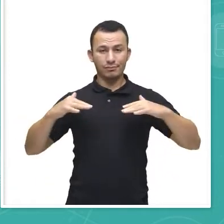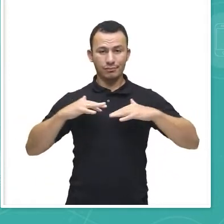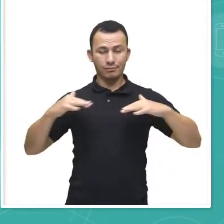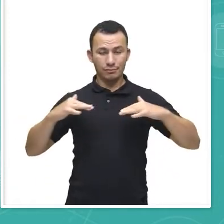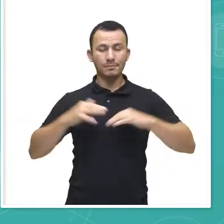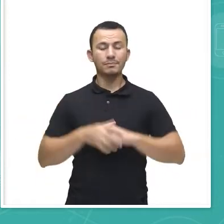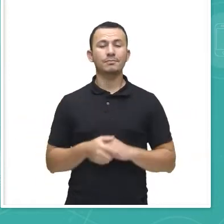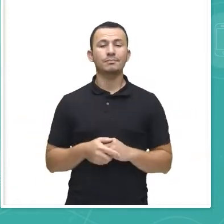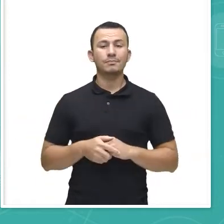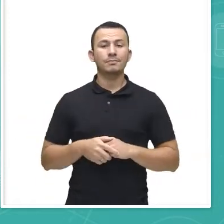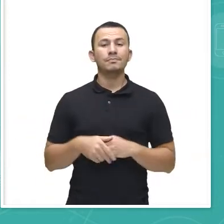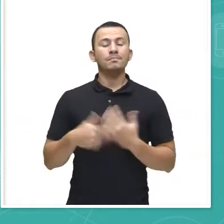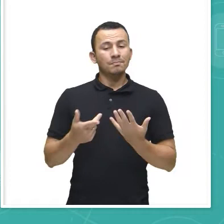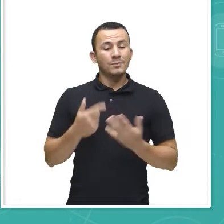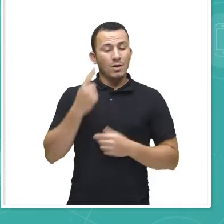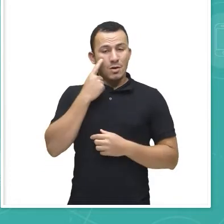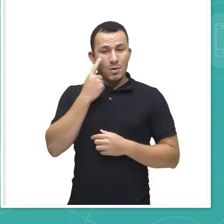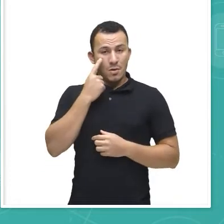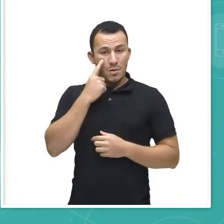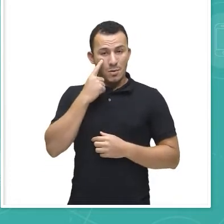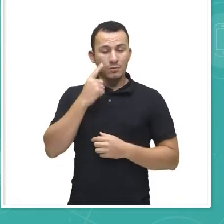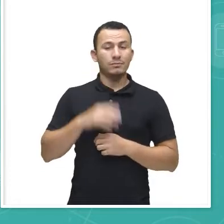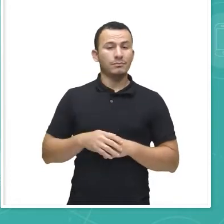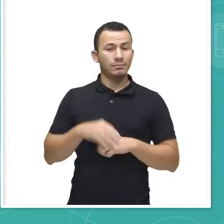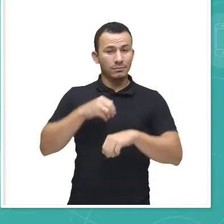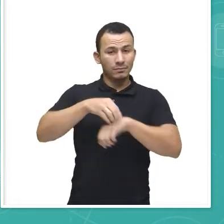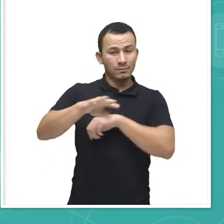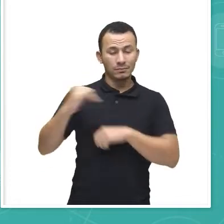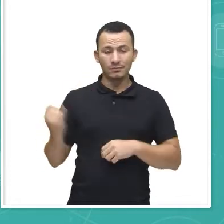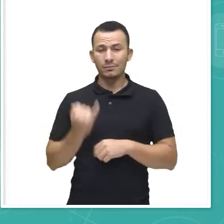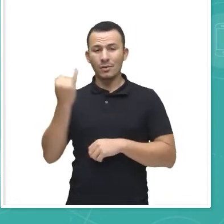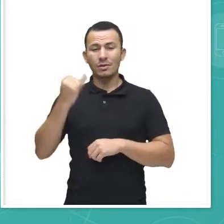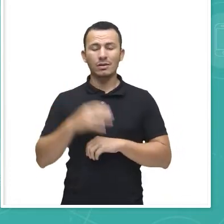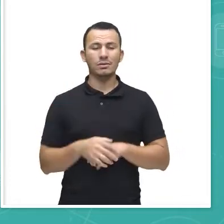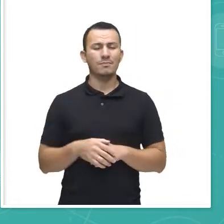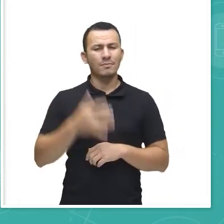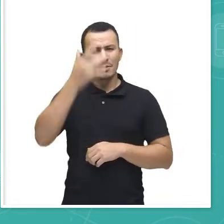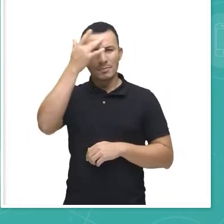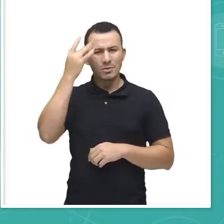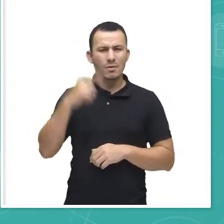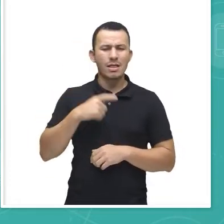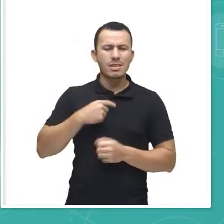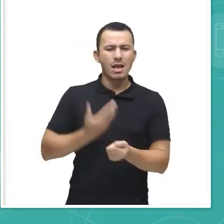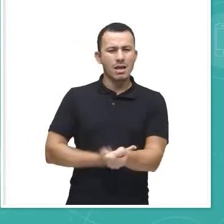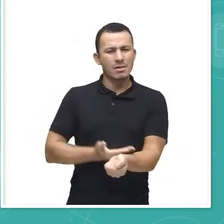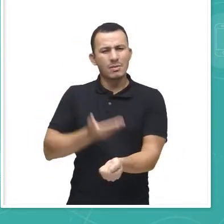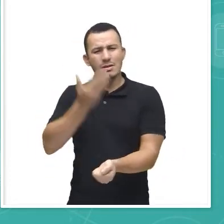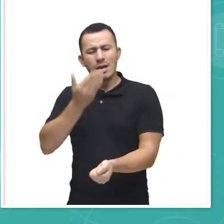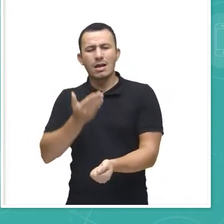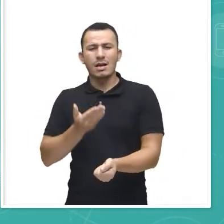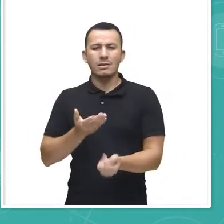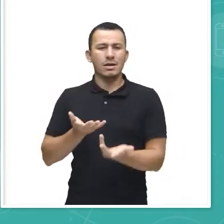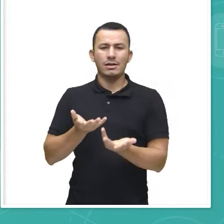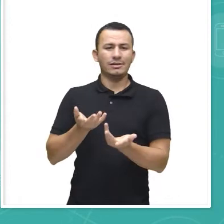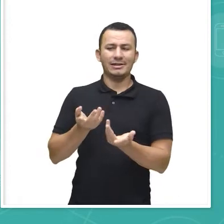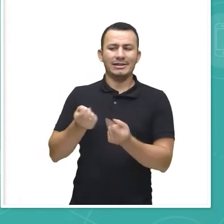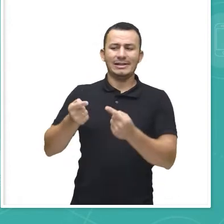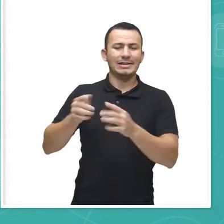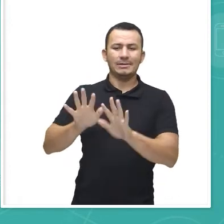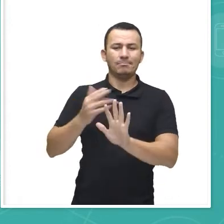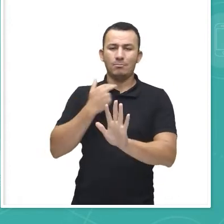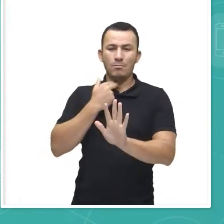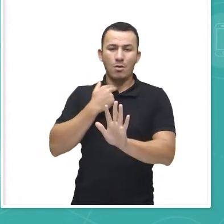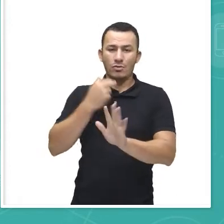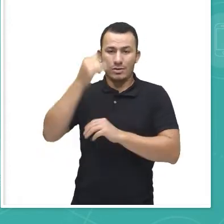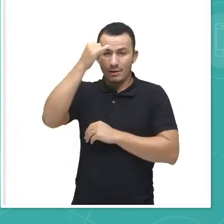disso, eu faço aqui uma ressalva muito importante, gente. Pessoas hipertensas, é contraindicado fazer